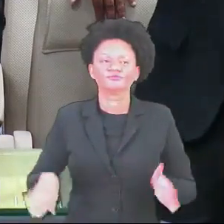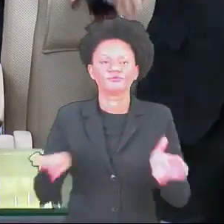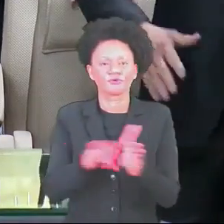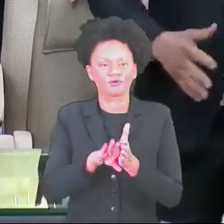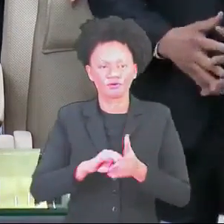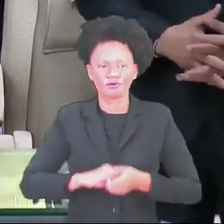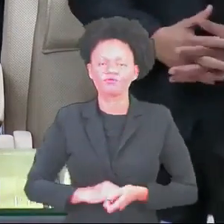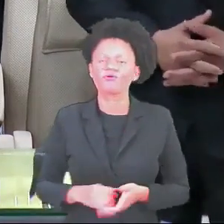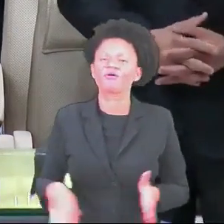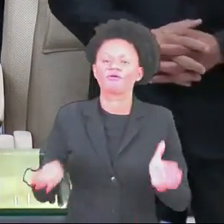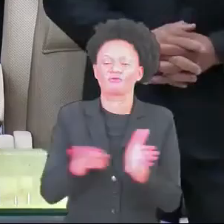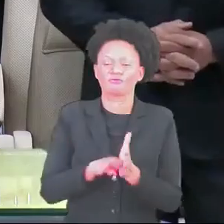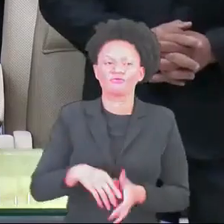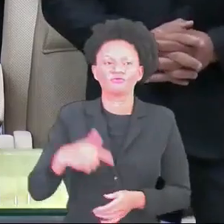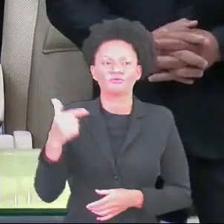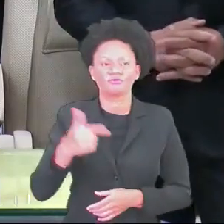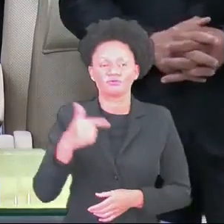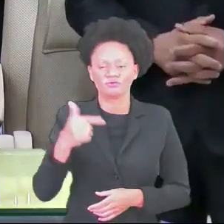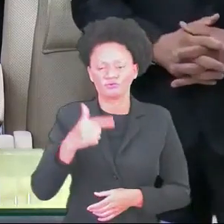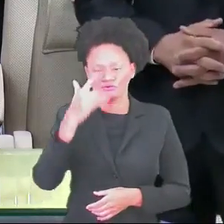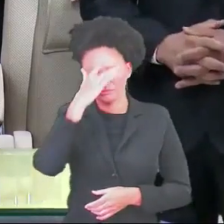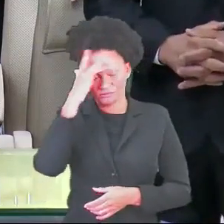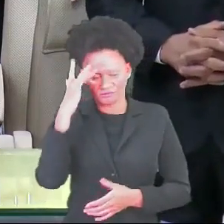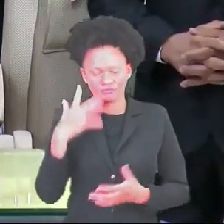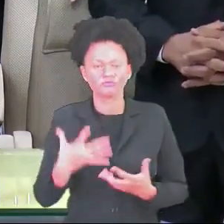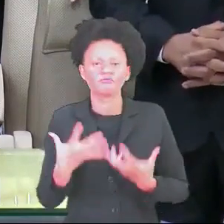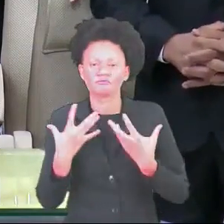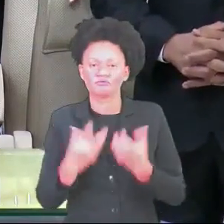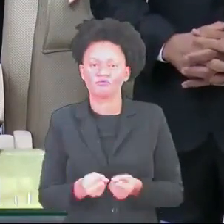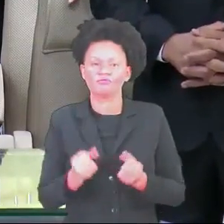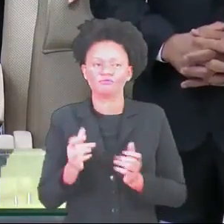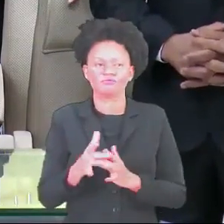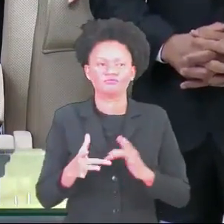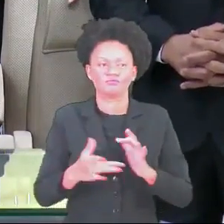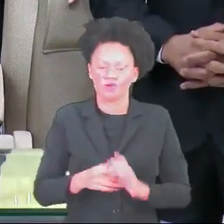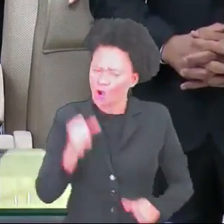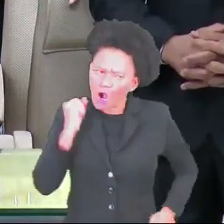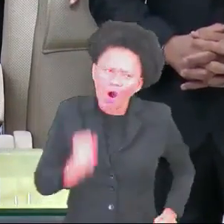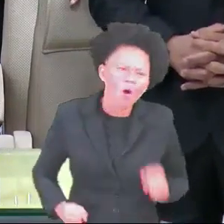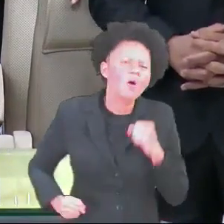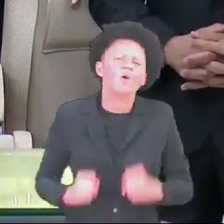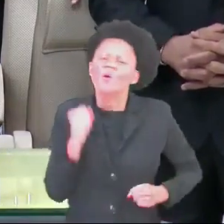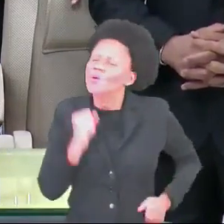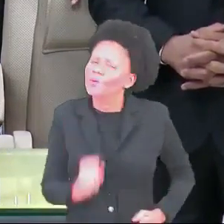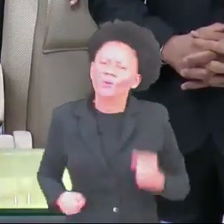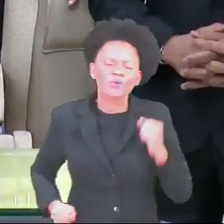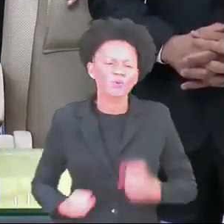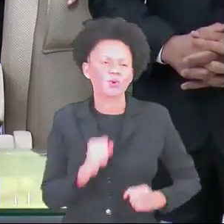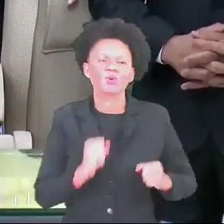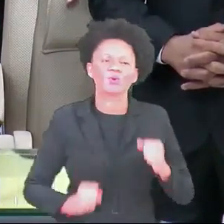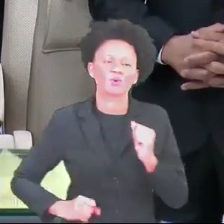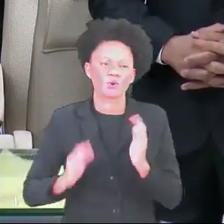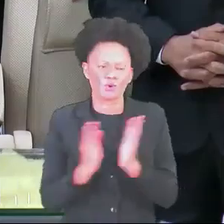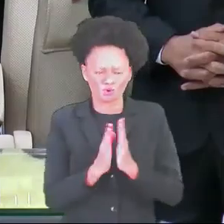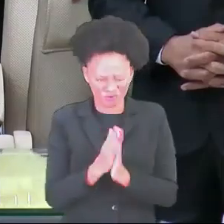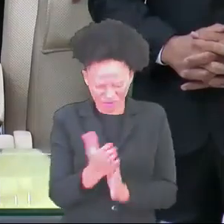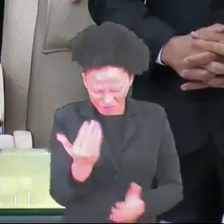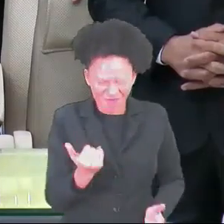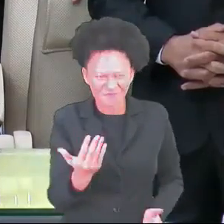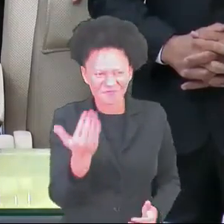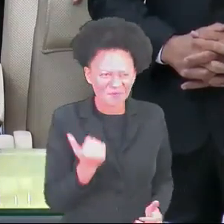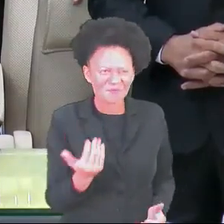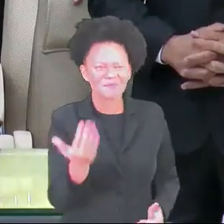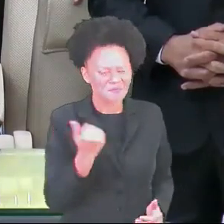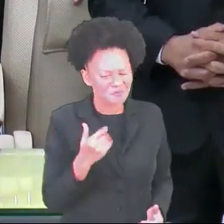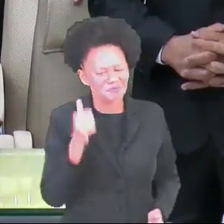está chegando. Onde está a segunda pessoa? Onde está a segunda pessoa? Corre, corre. Eu vou orar por você, chegue mais para cá um pouquinho, minha